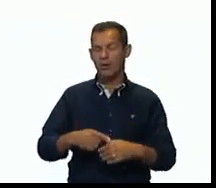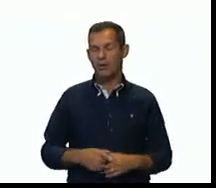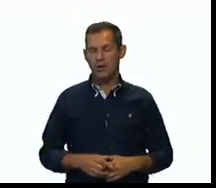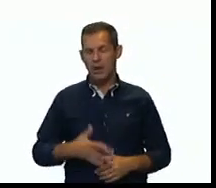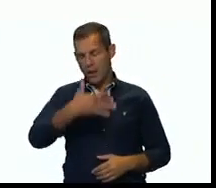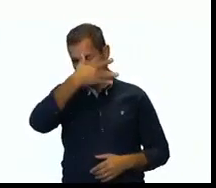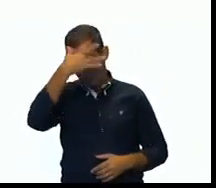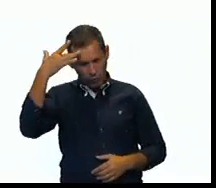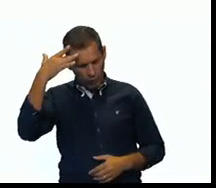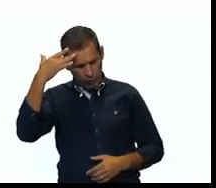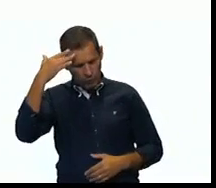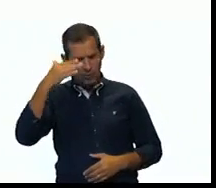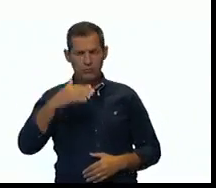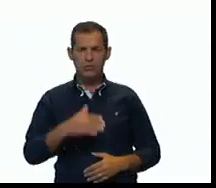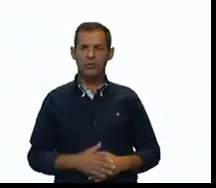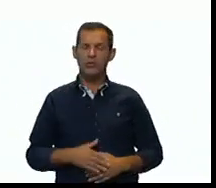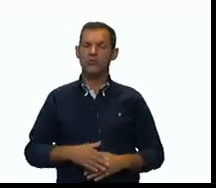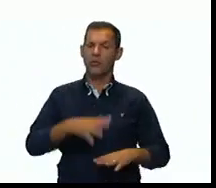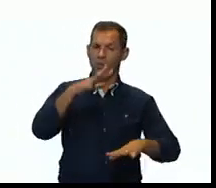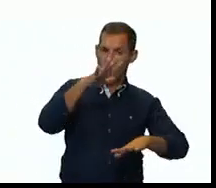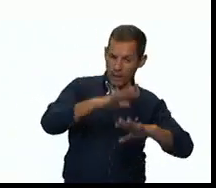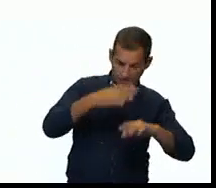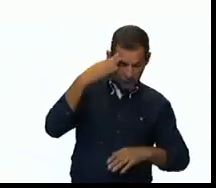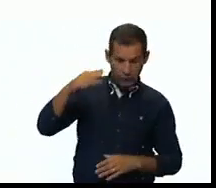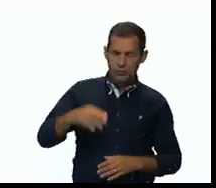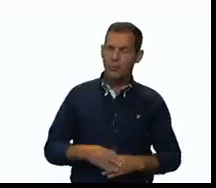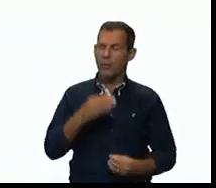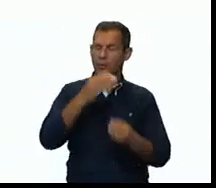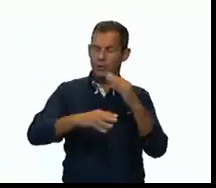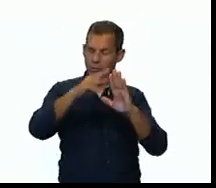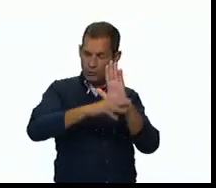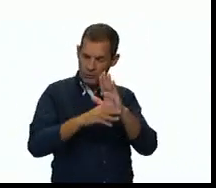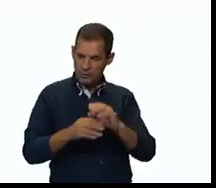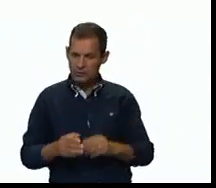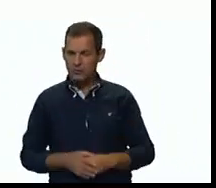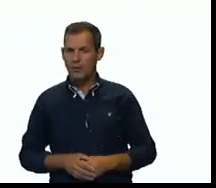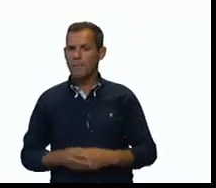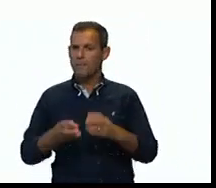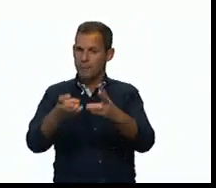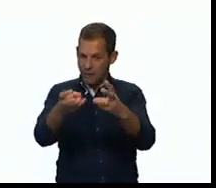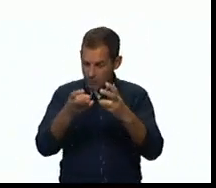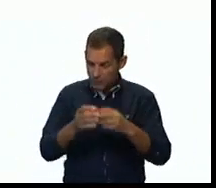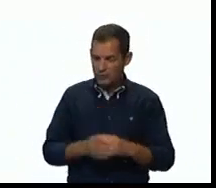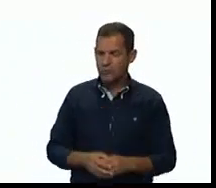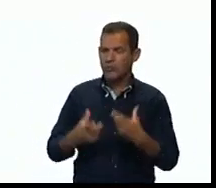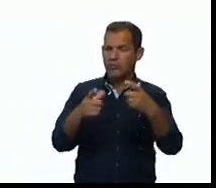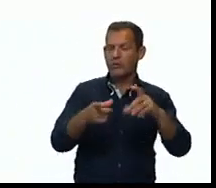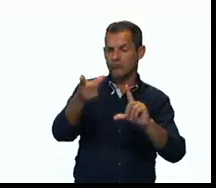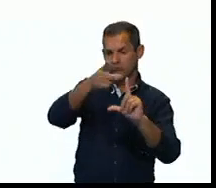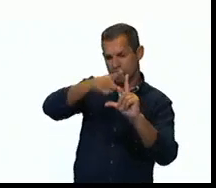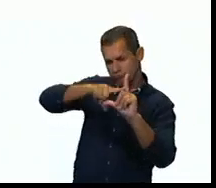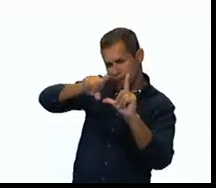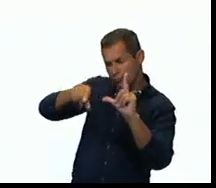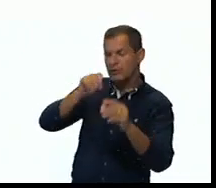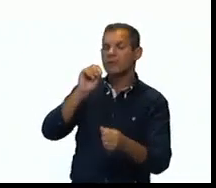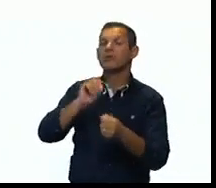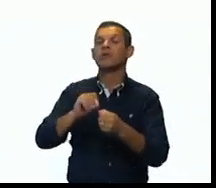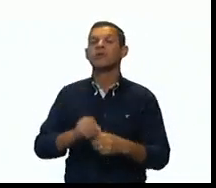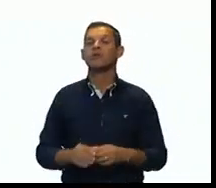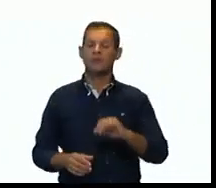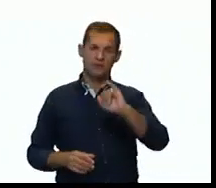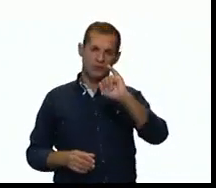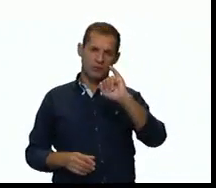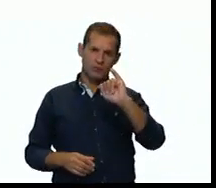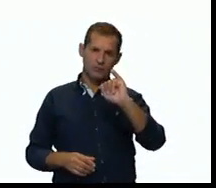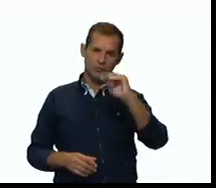que é famoso, né? E ele criou um método para estimativa de área sobre curvas. O que Riemann fez? Se você tem